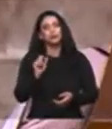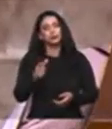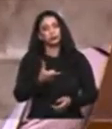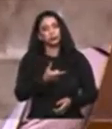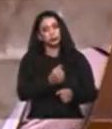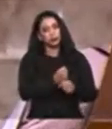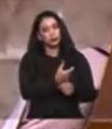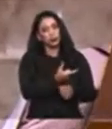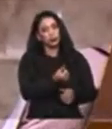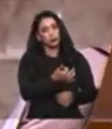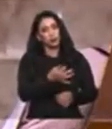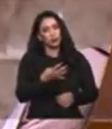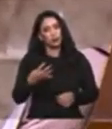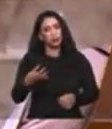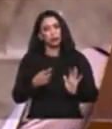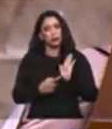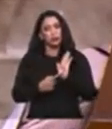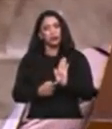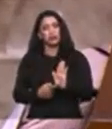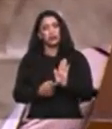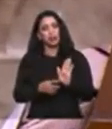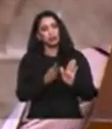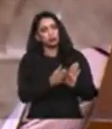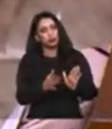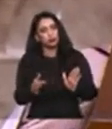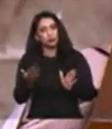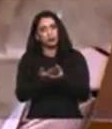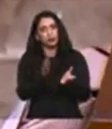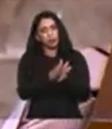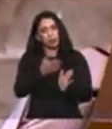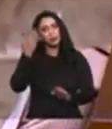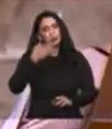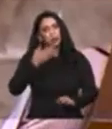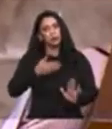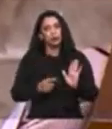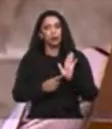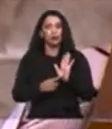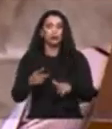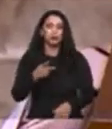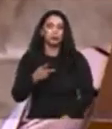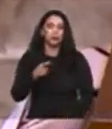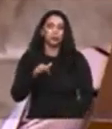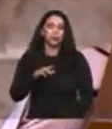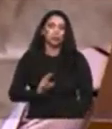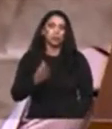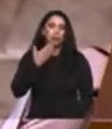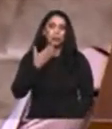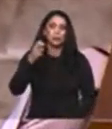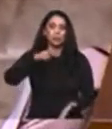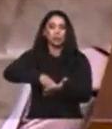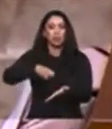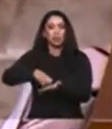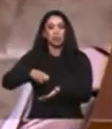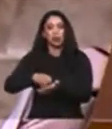ano de 2014, amplamente demonstrados no curso da instrução processual. Em face do exposto, a Procuradoria da República requer a condenação